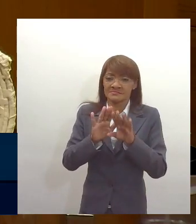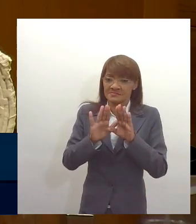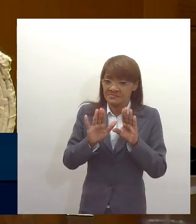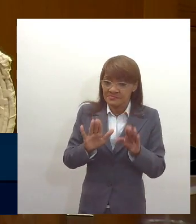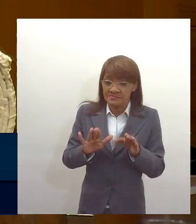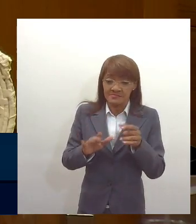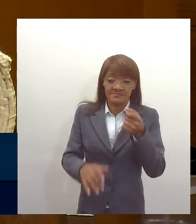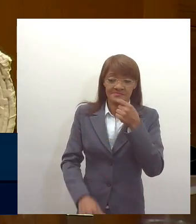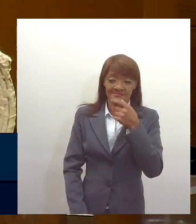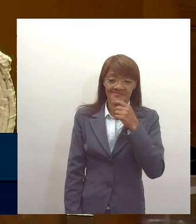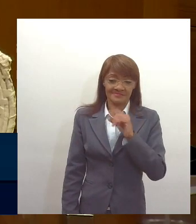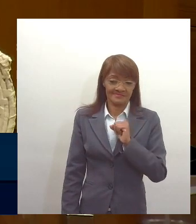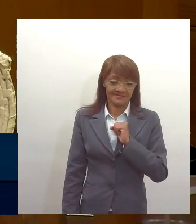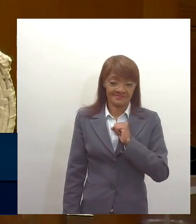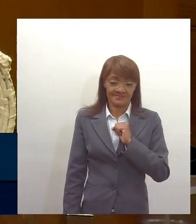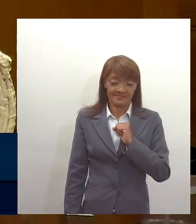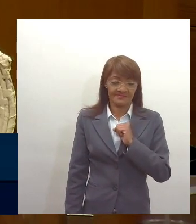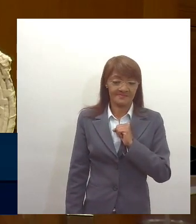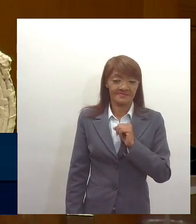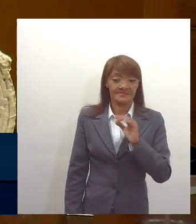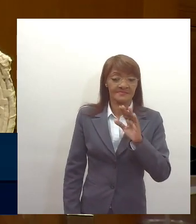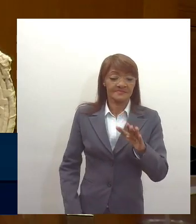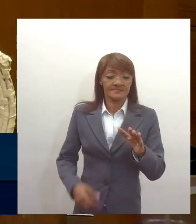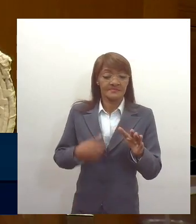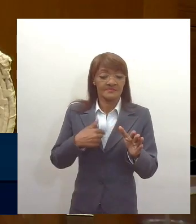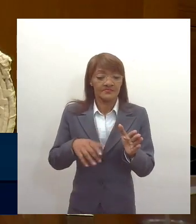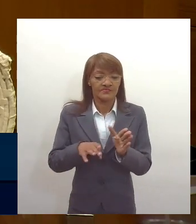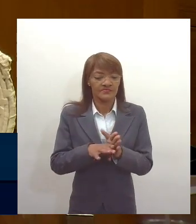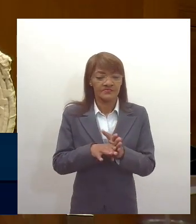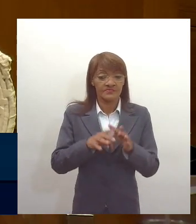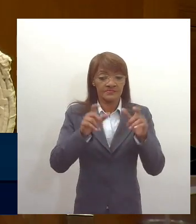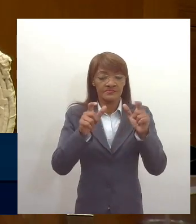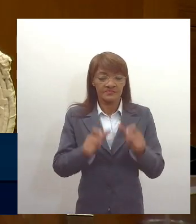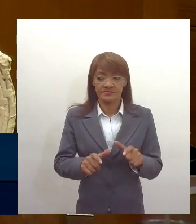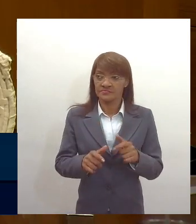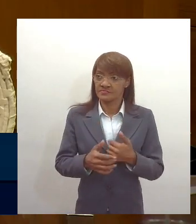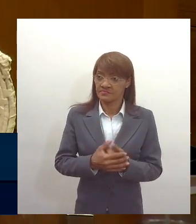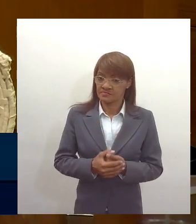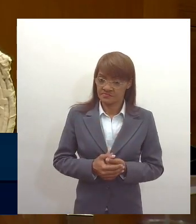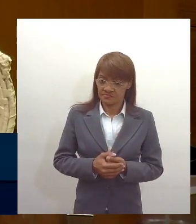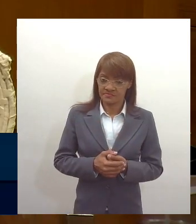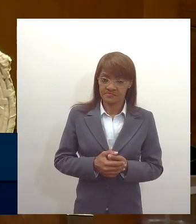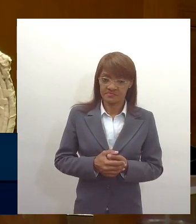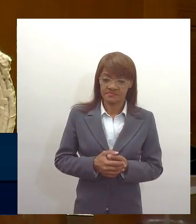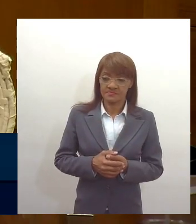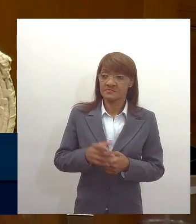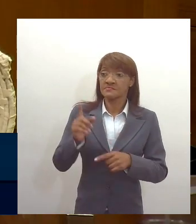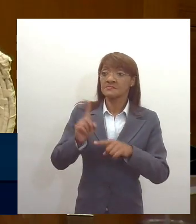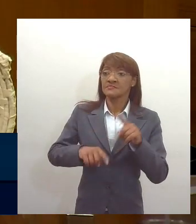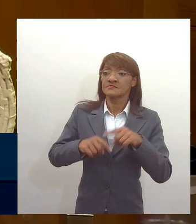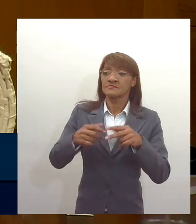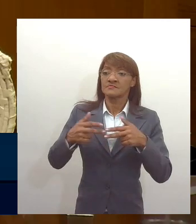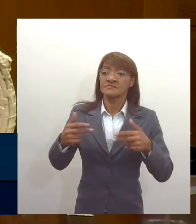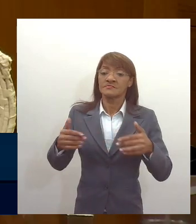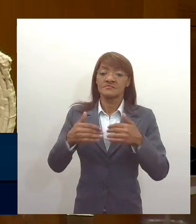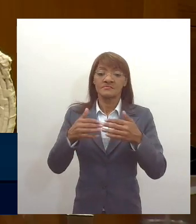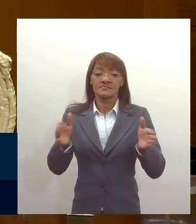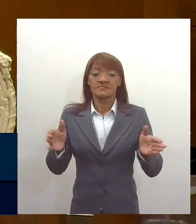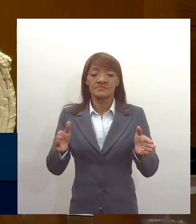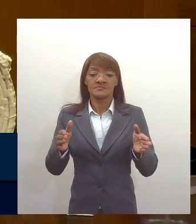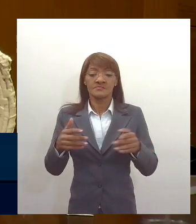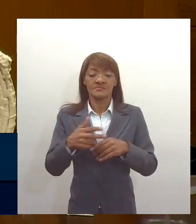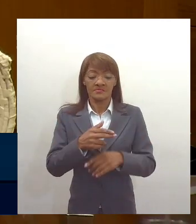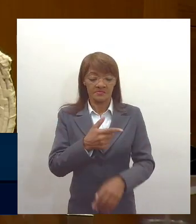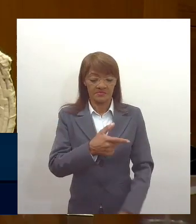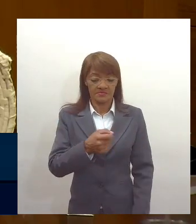outra realidade. É um centro, um equipamento que foi inaugurado em 2022. Só que a estrutura é